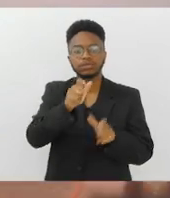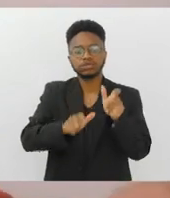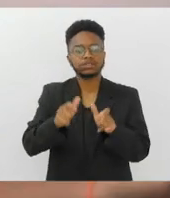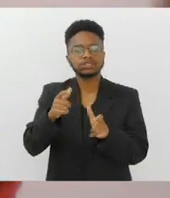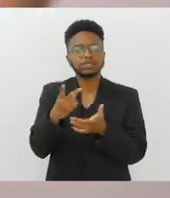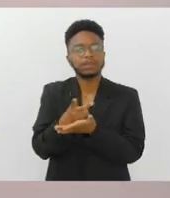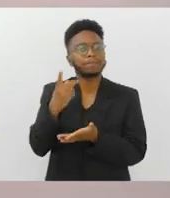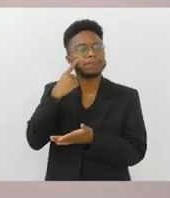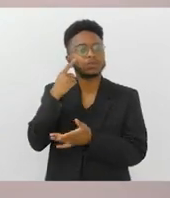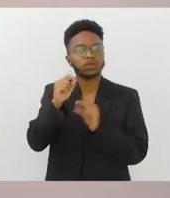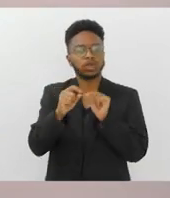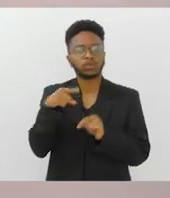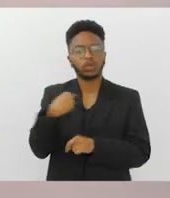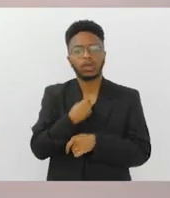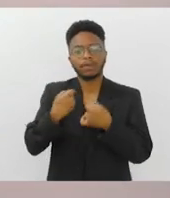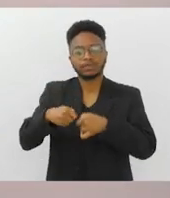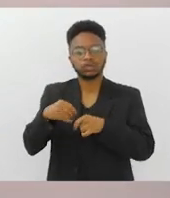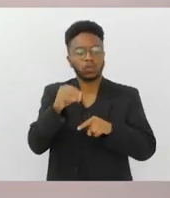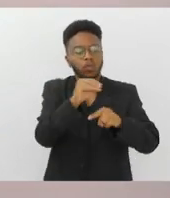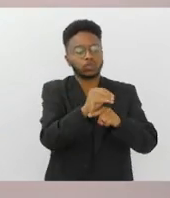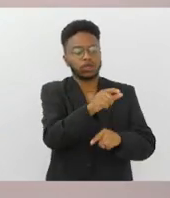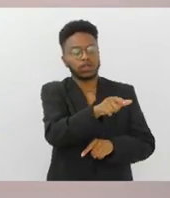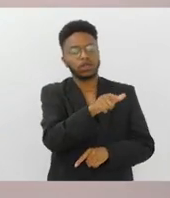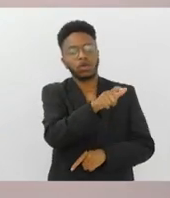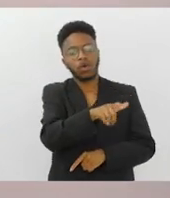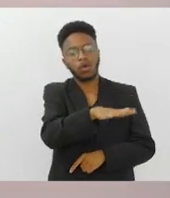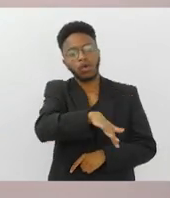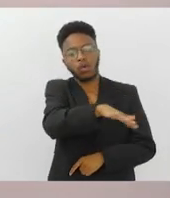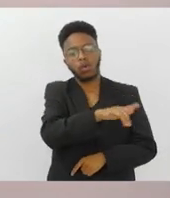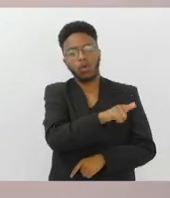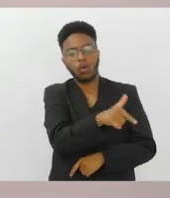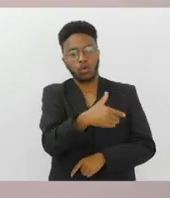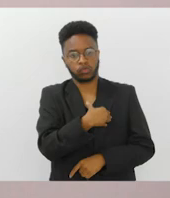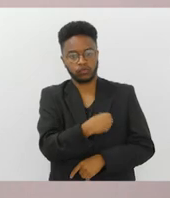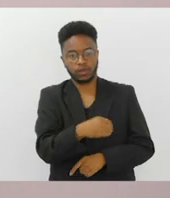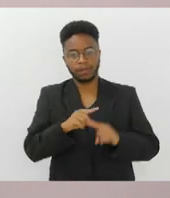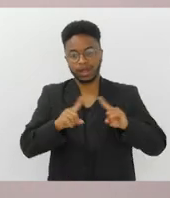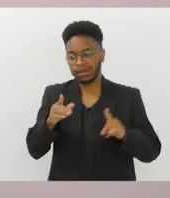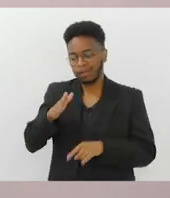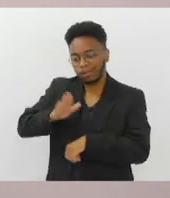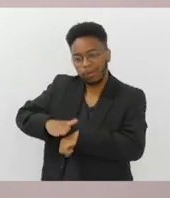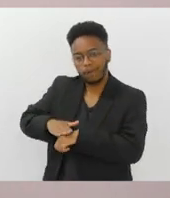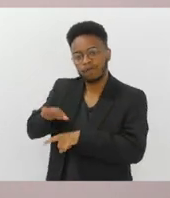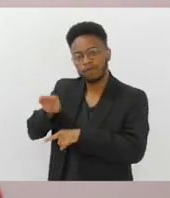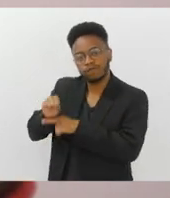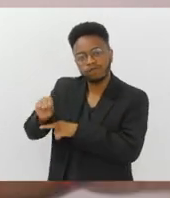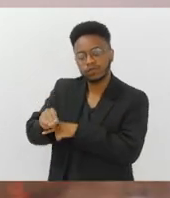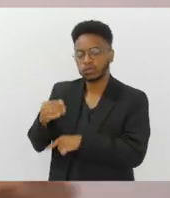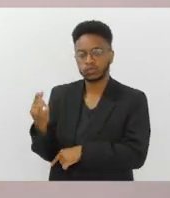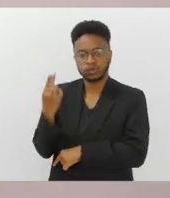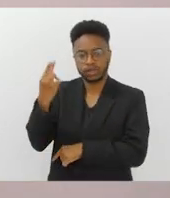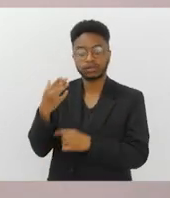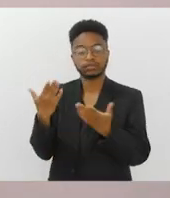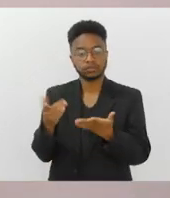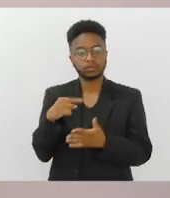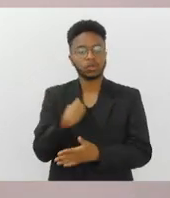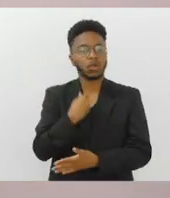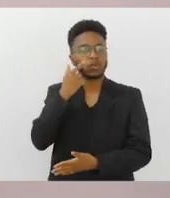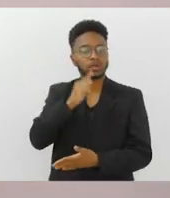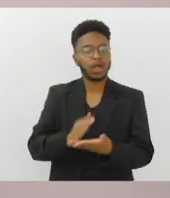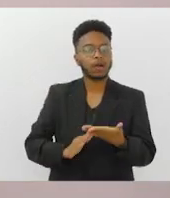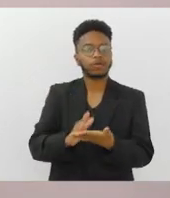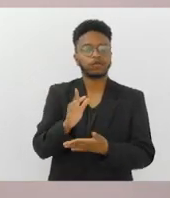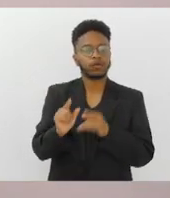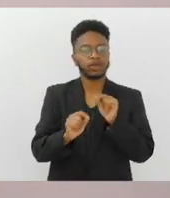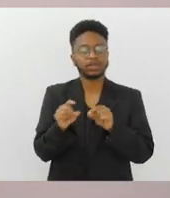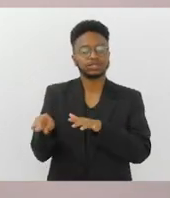dos outros e não podemos prover o melhor cuidado para os nossos. Então, nesse sentido, a gente conseguiu aprovar, nesse mesmo período de agosto, a semana, né,